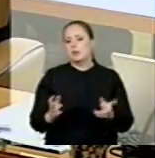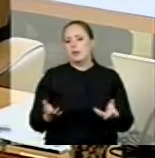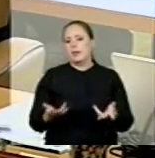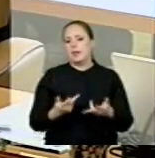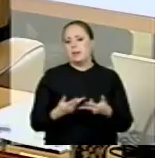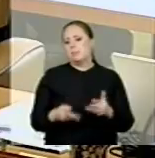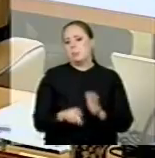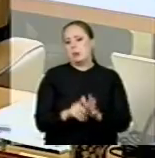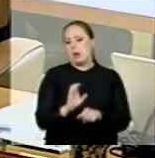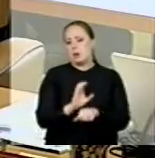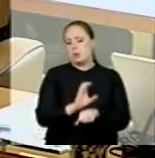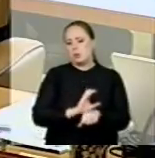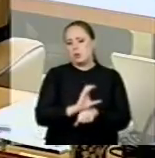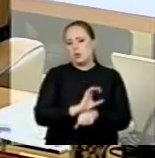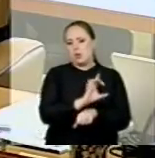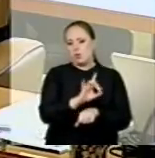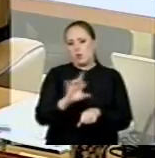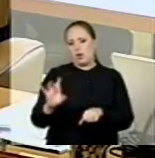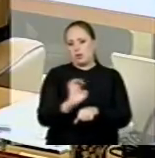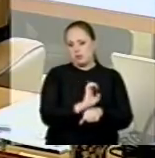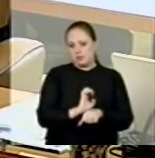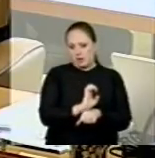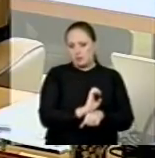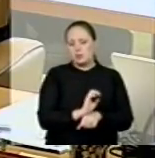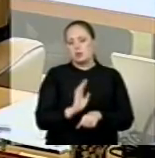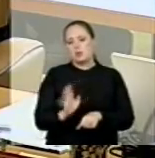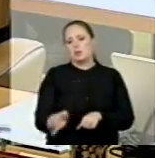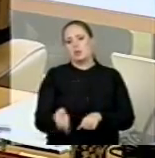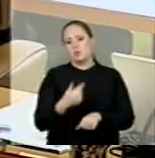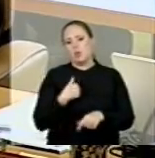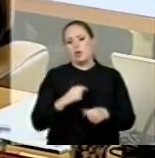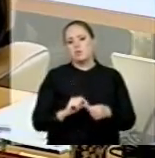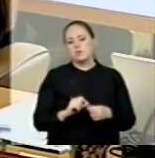estaduais, como fiz também chegar